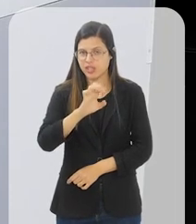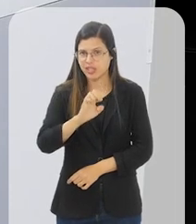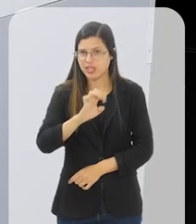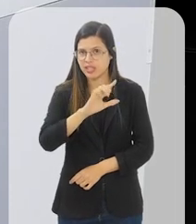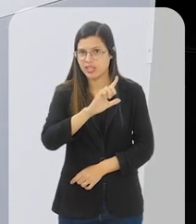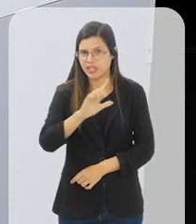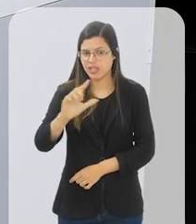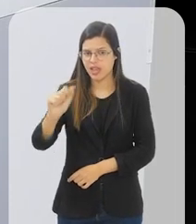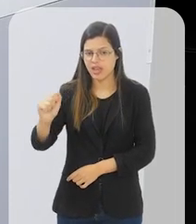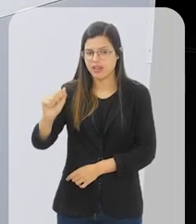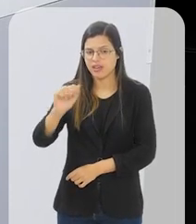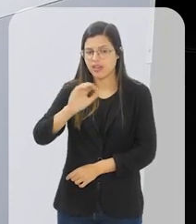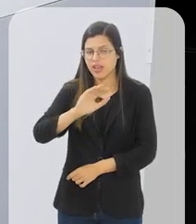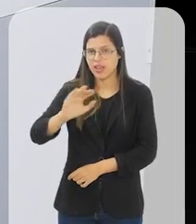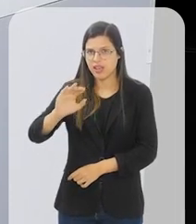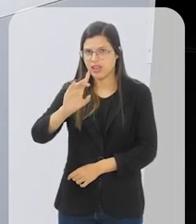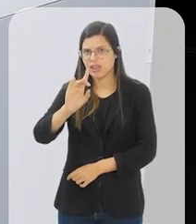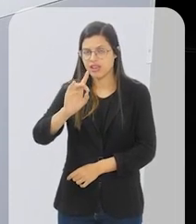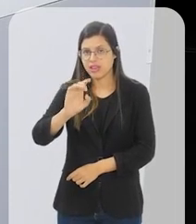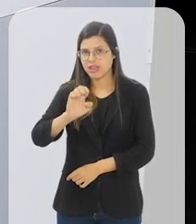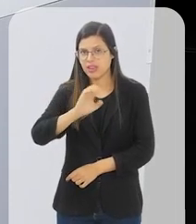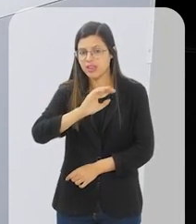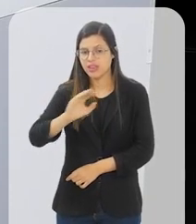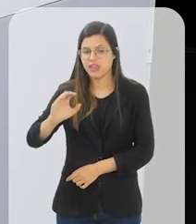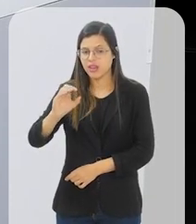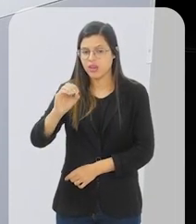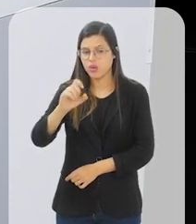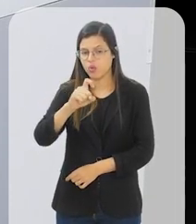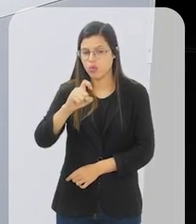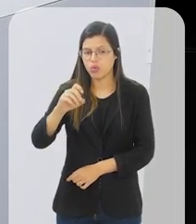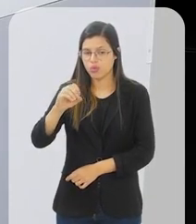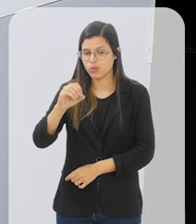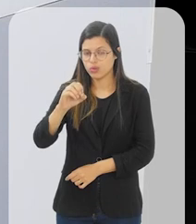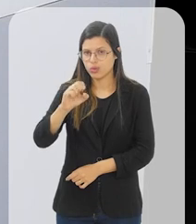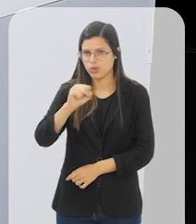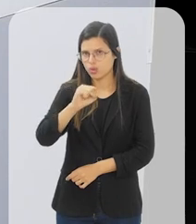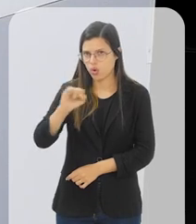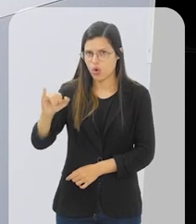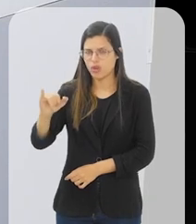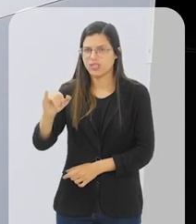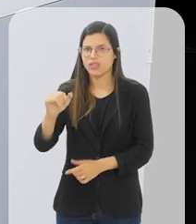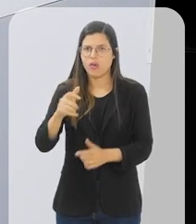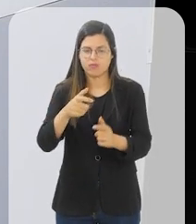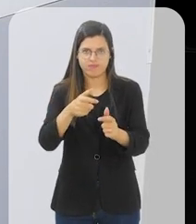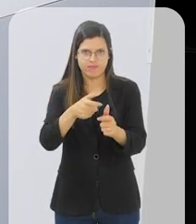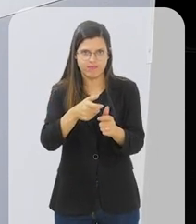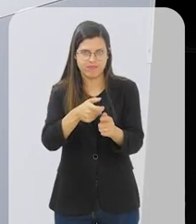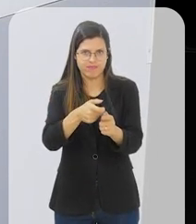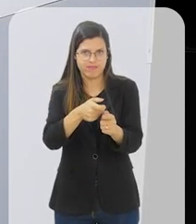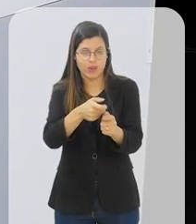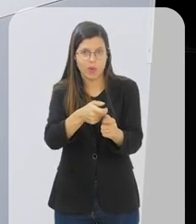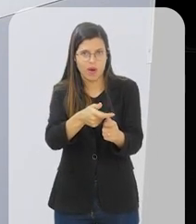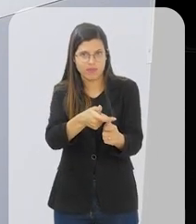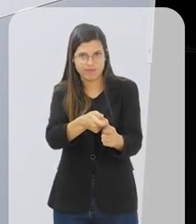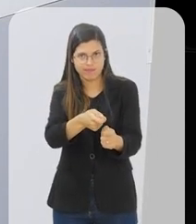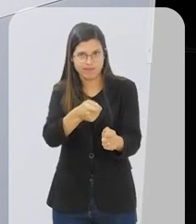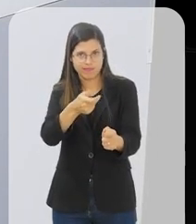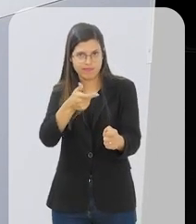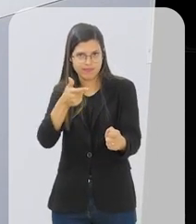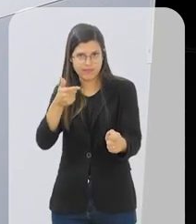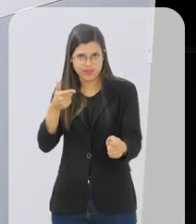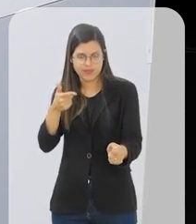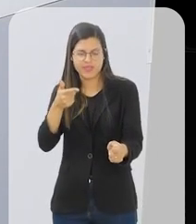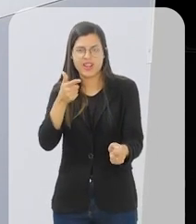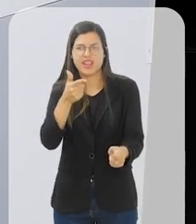era um tigre meio que Oxóssi. Eu vinha com arco e flecha e jogava a flecha para a arquibancada. A